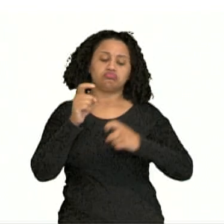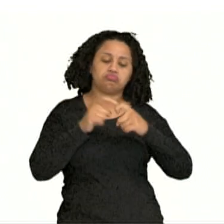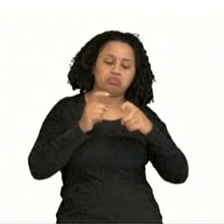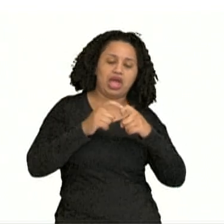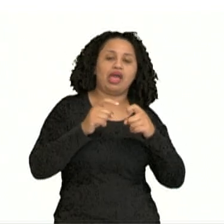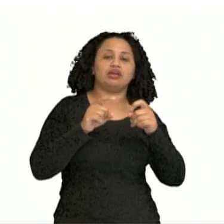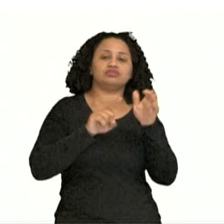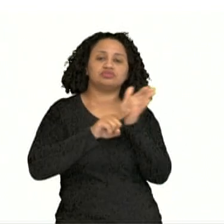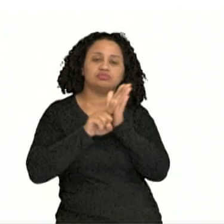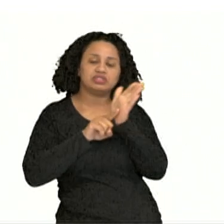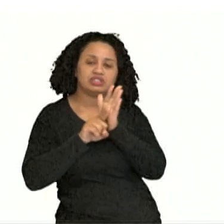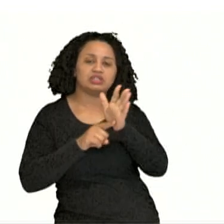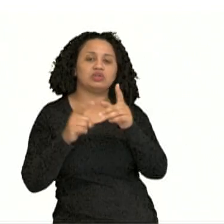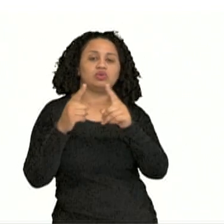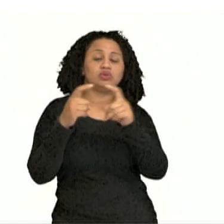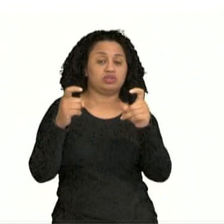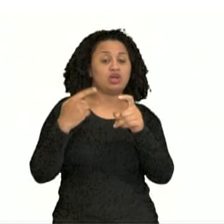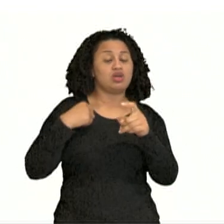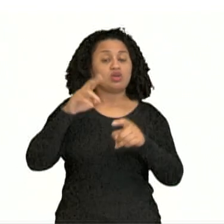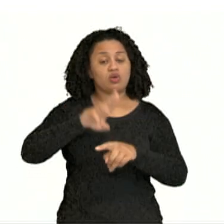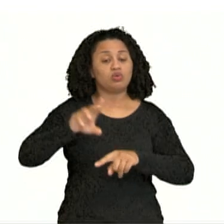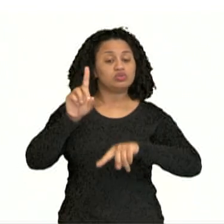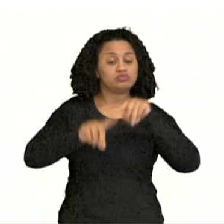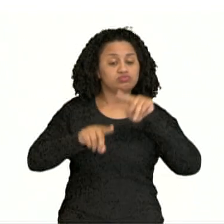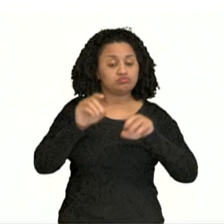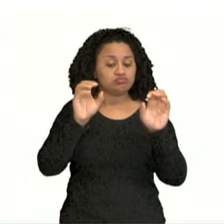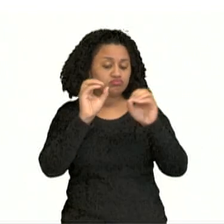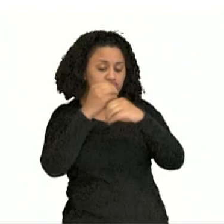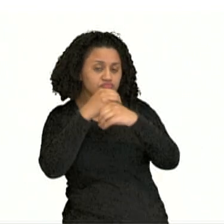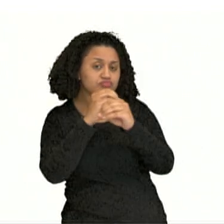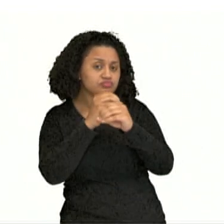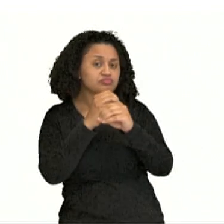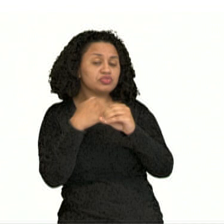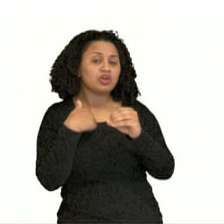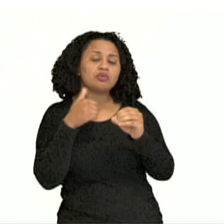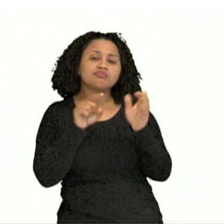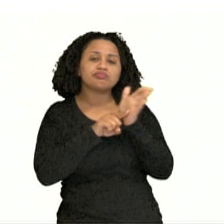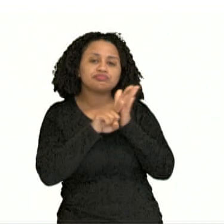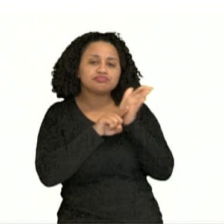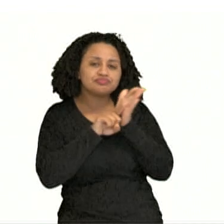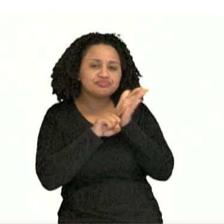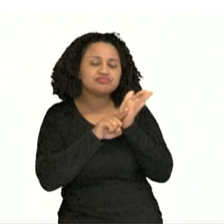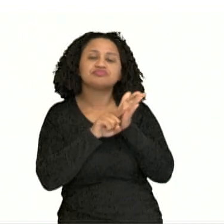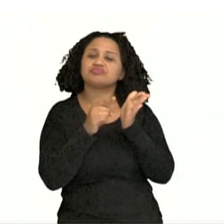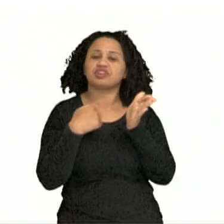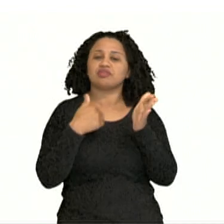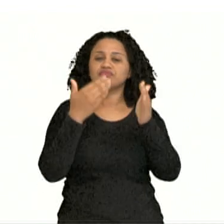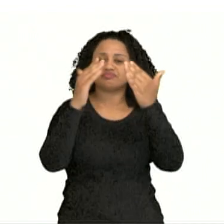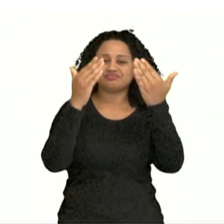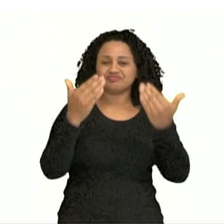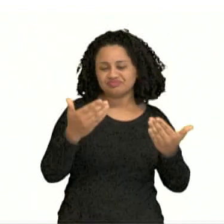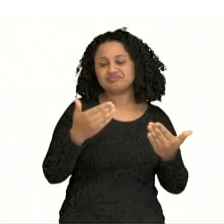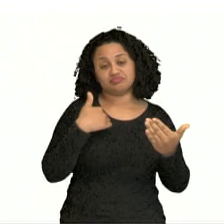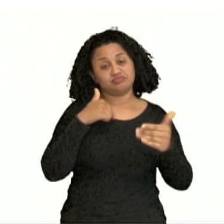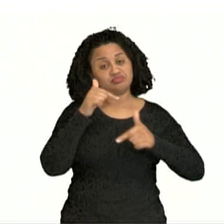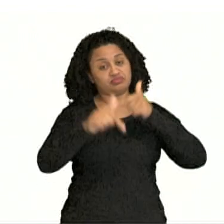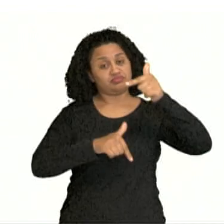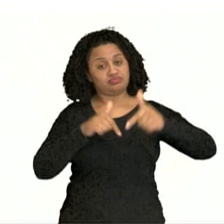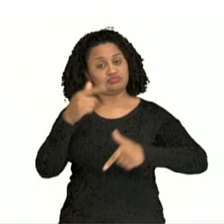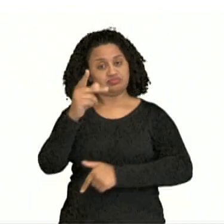São pessoas que utilizam o instrumento microscópio para os seus estudos, para as suas análises, para os seus